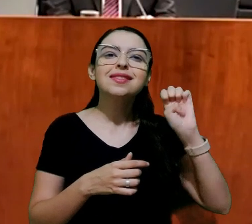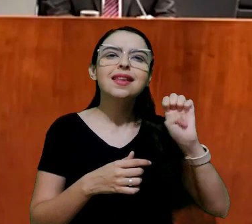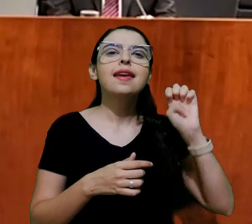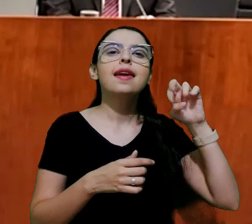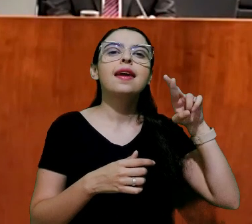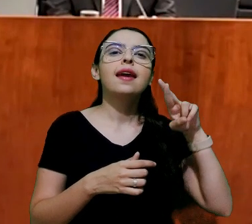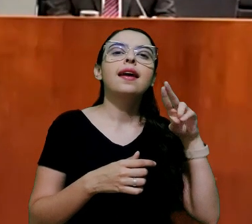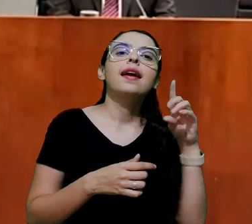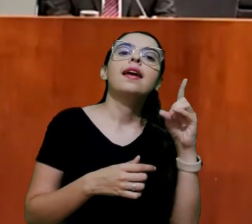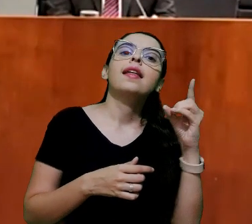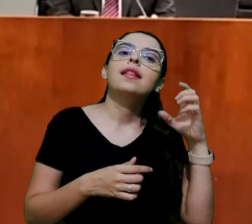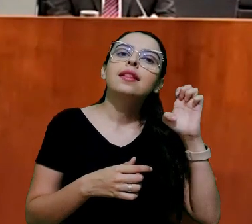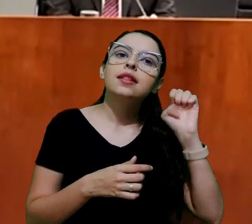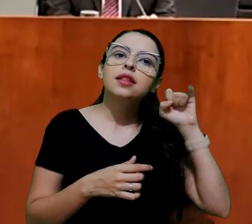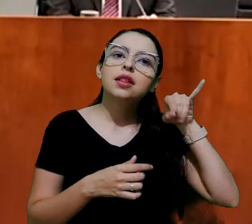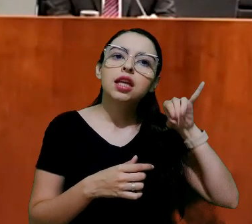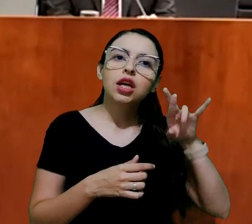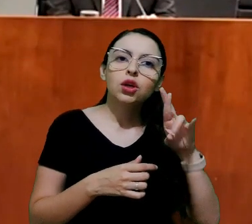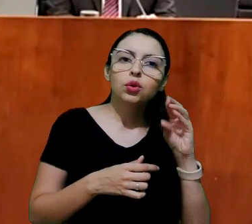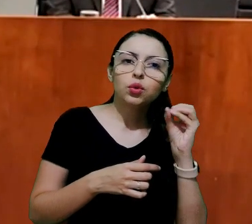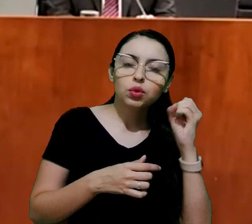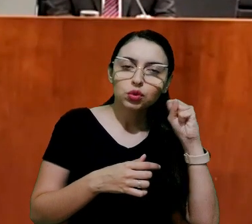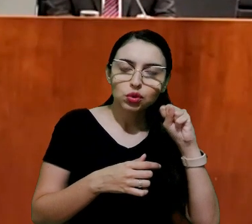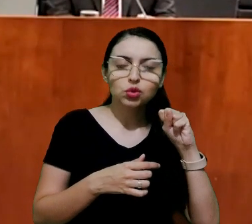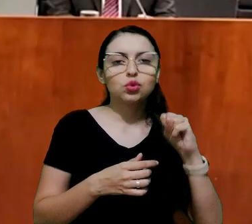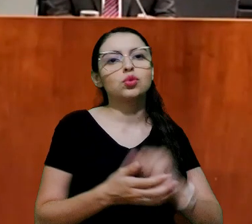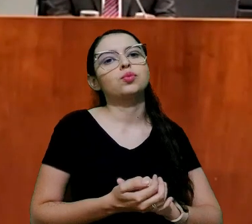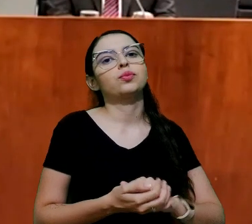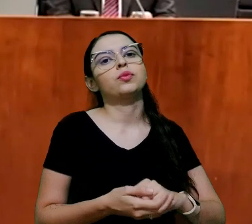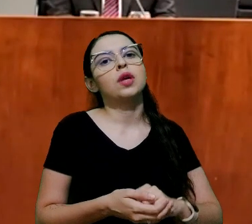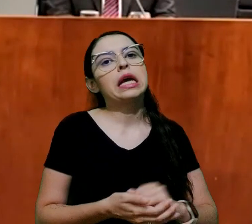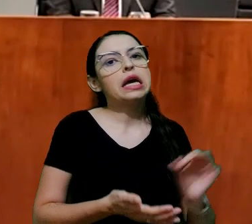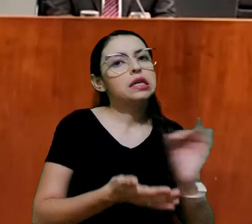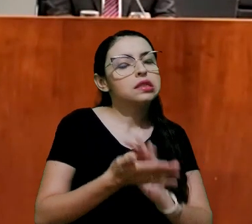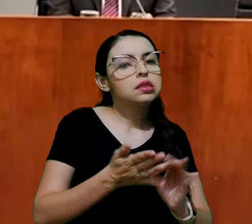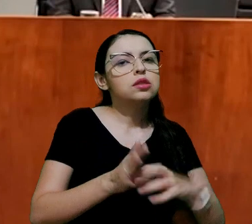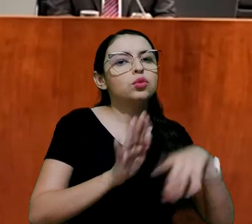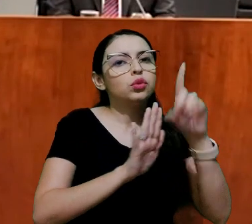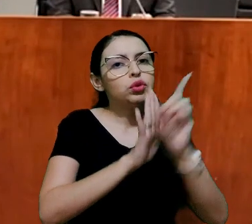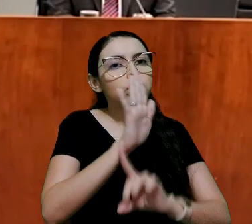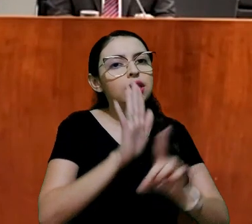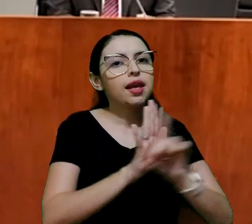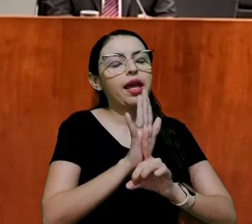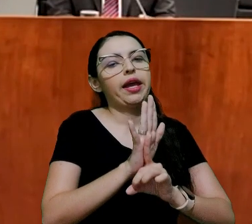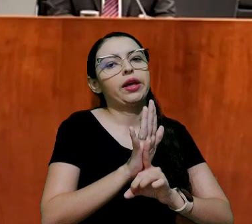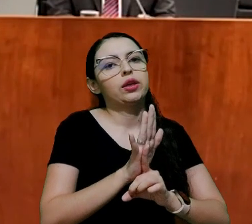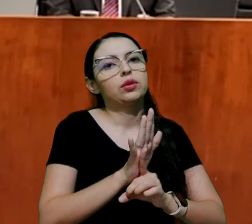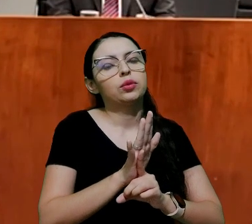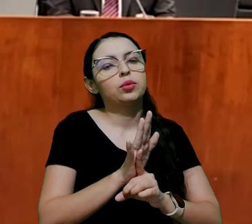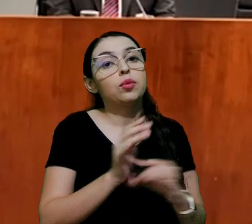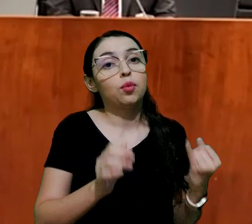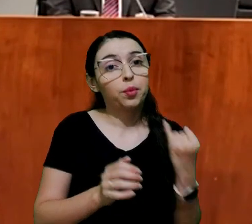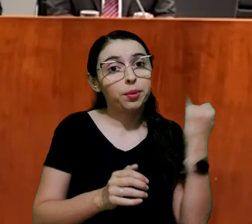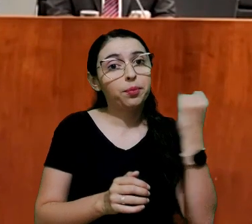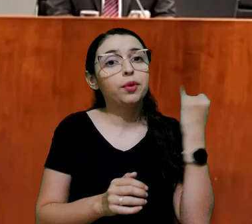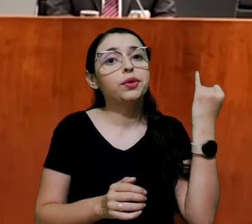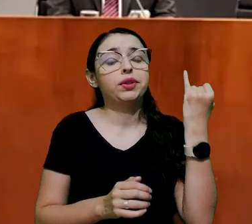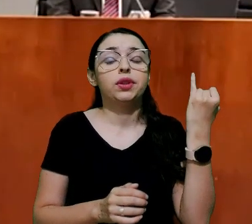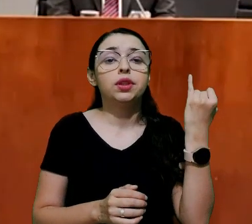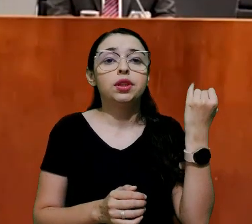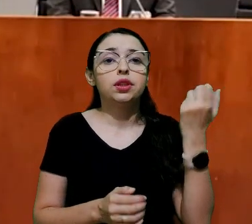aqueles qualificados como tais, como herdeiros necessários, às